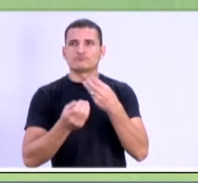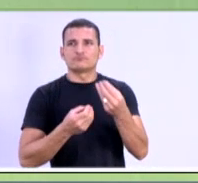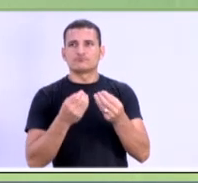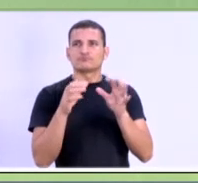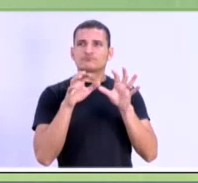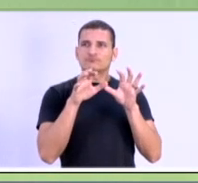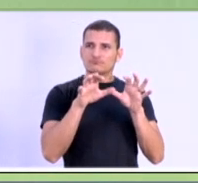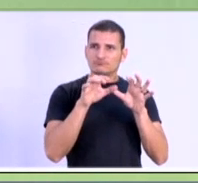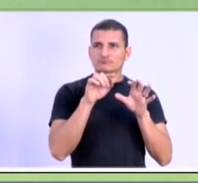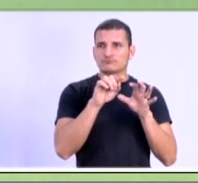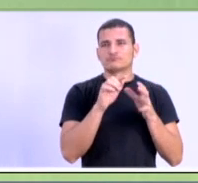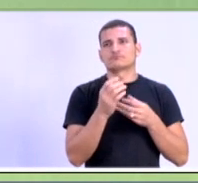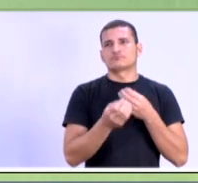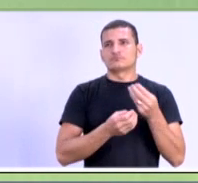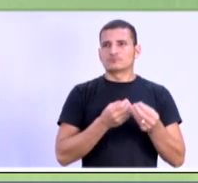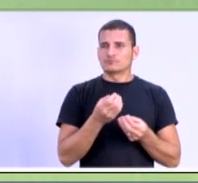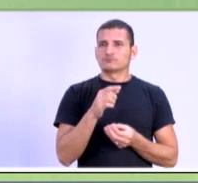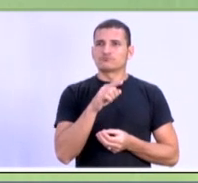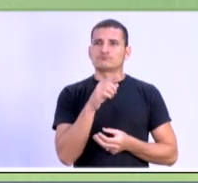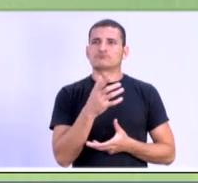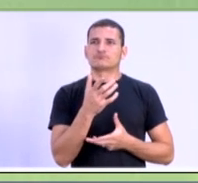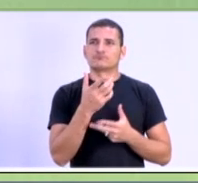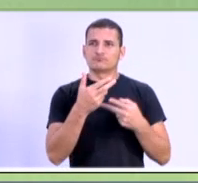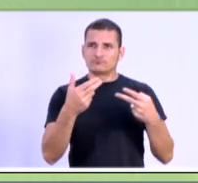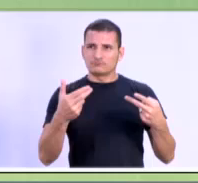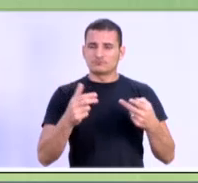como definir o comportamento do objeto,